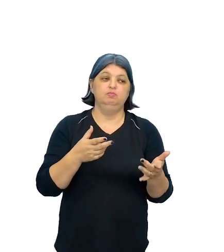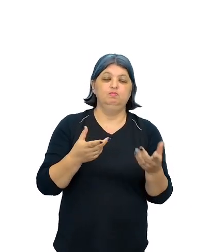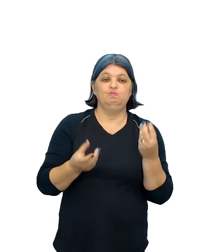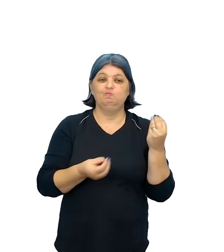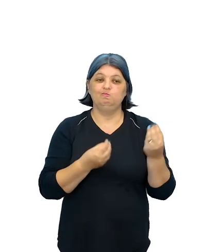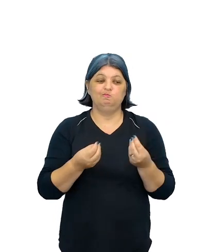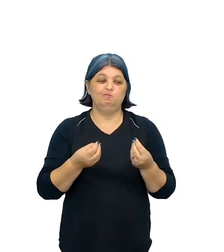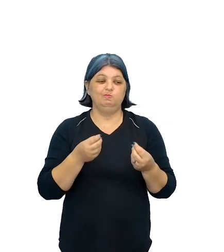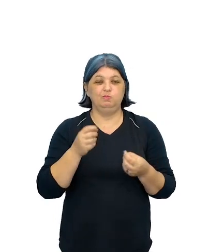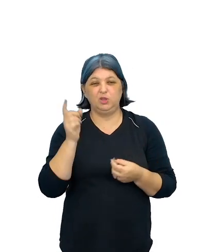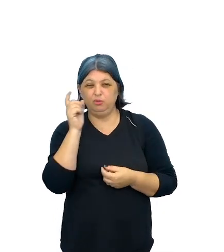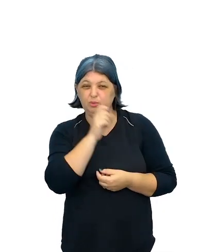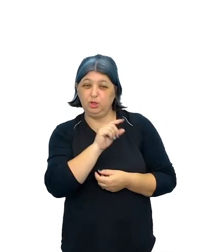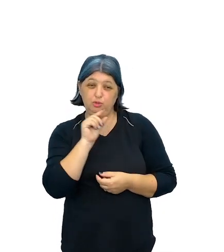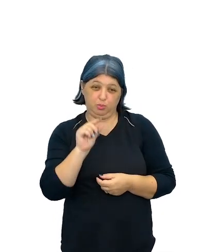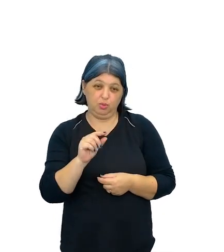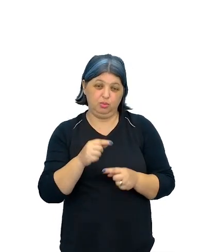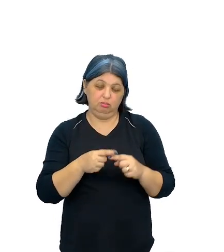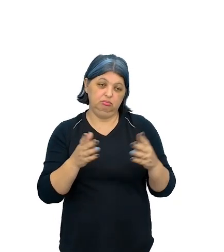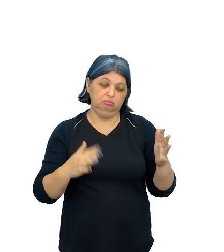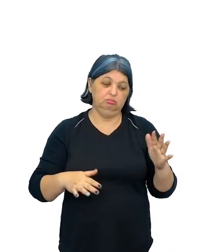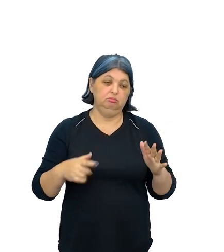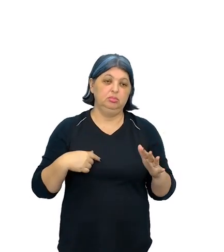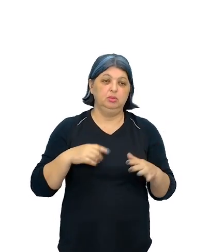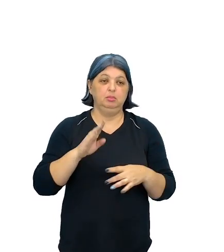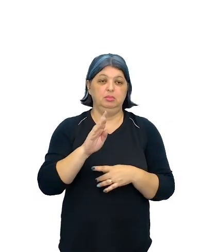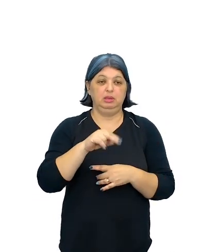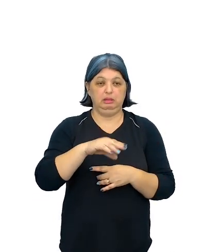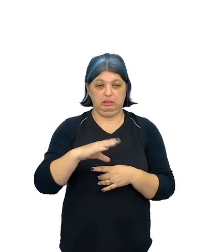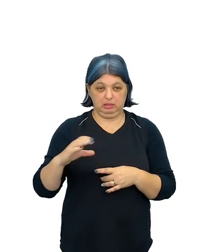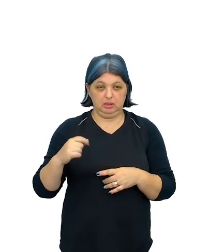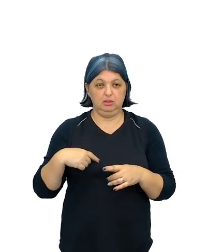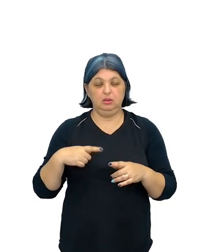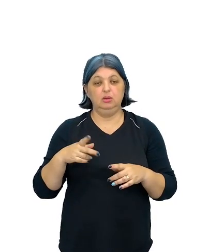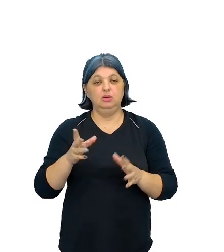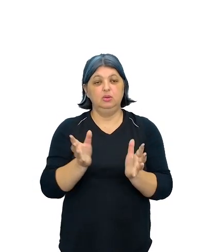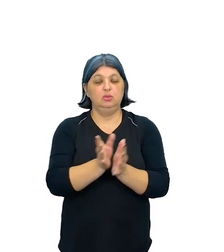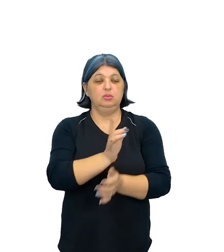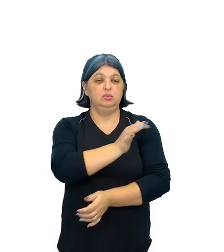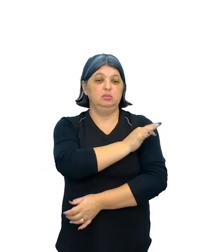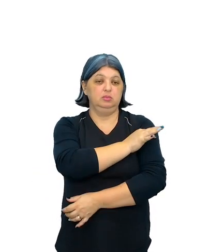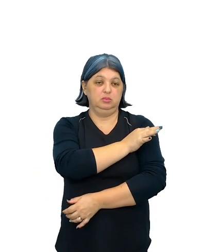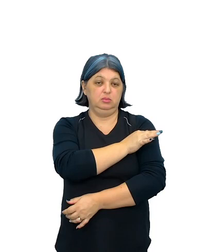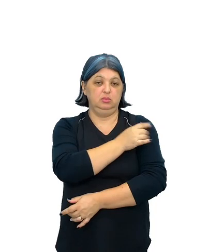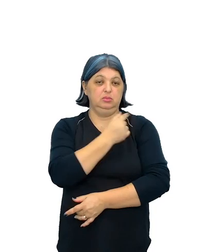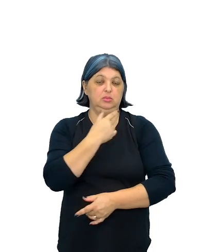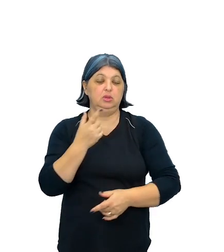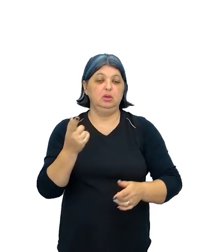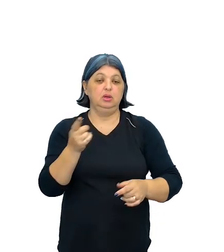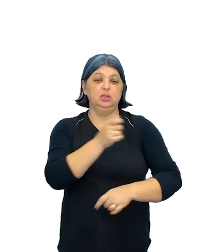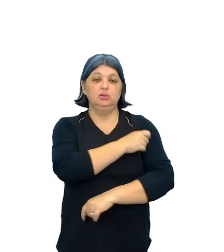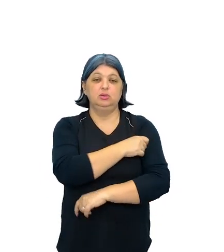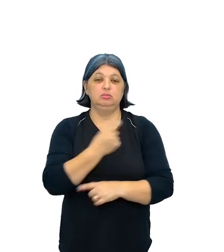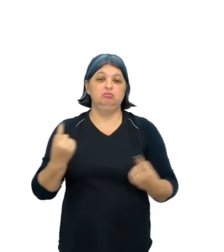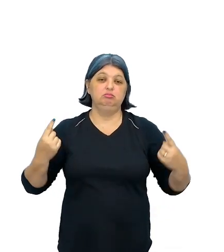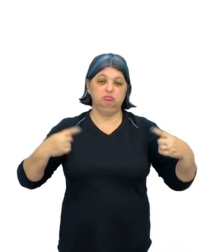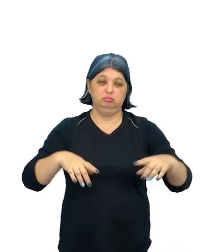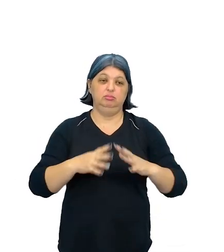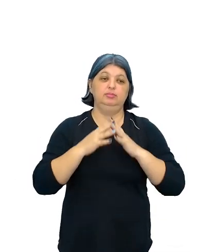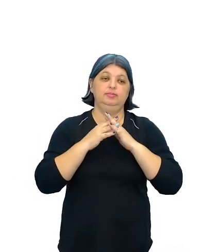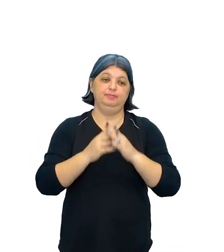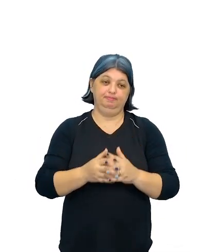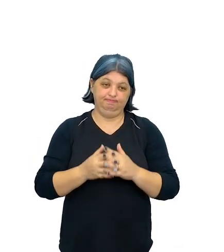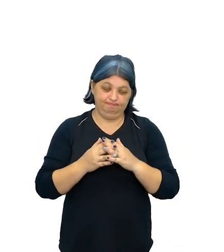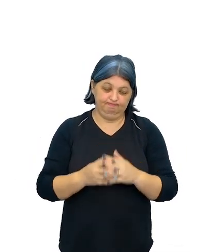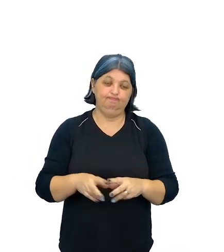de dificuldade. Então, conforme a BNCC, nos anos finais, os estudantes se deparam com desafios de maior